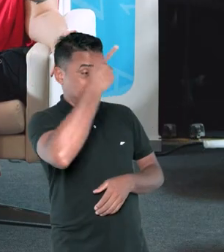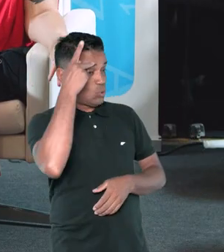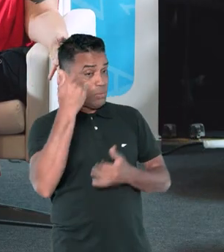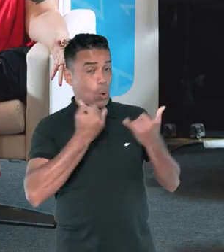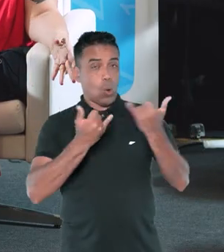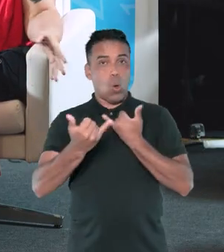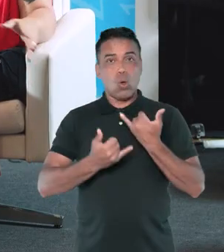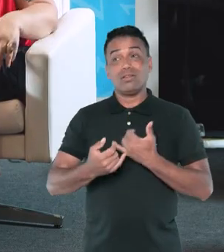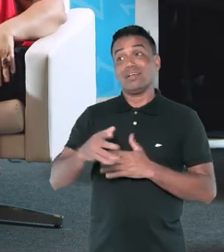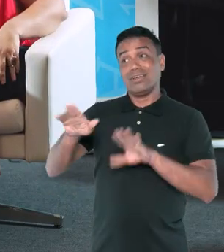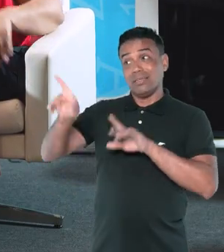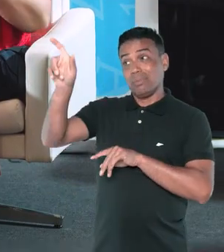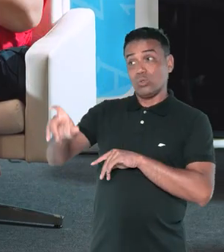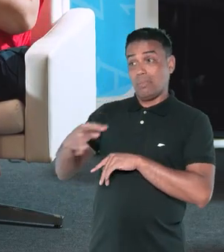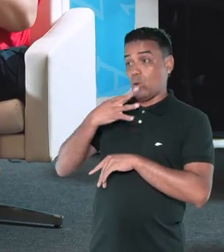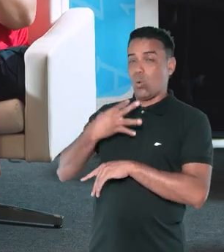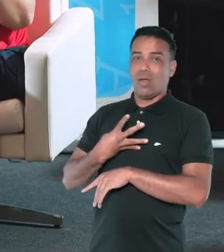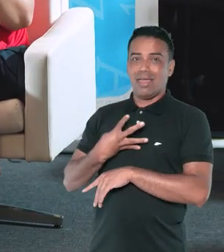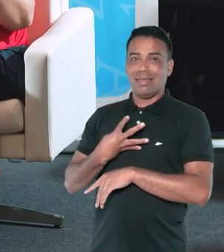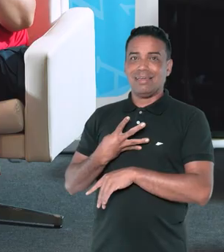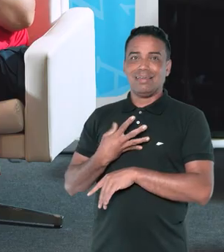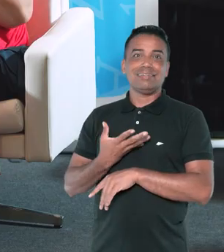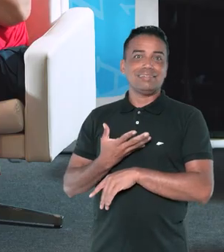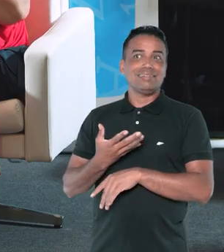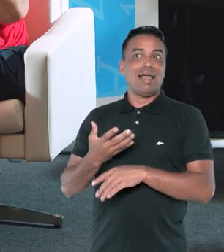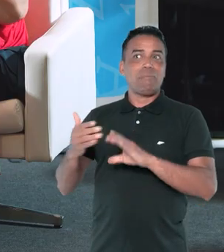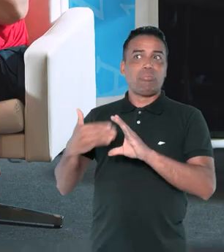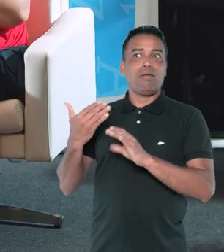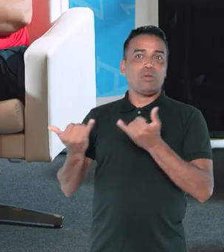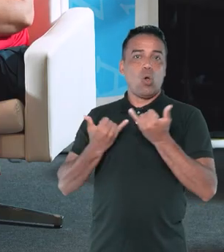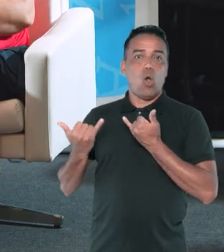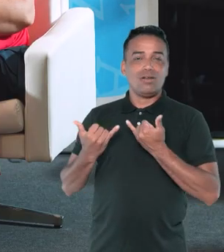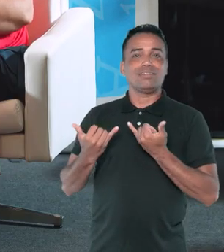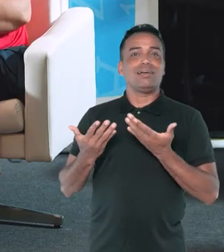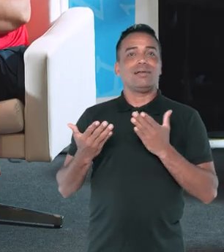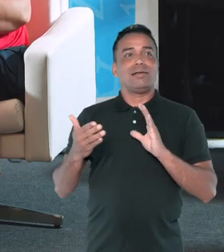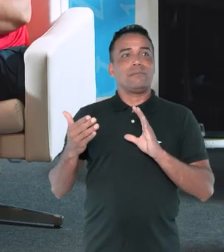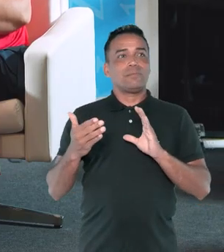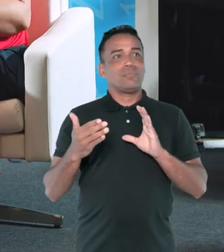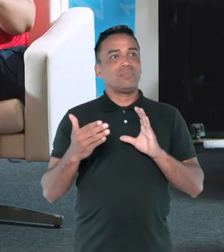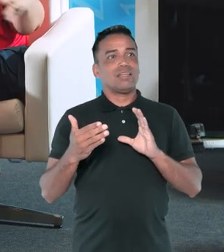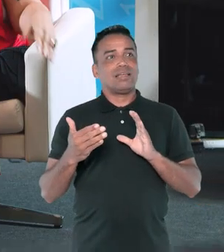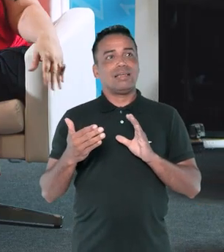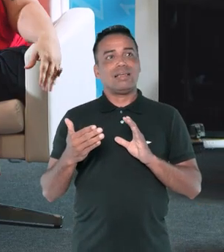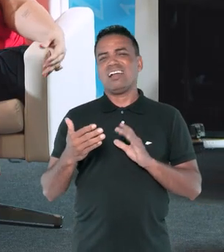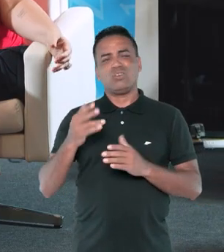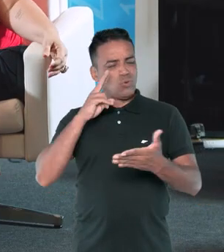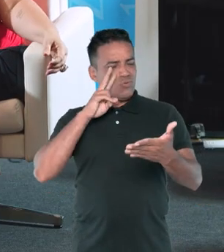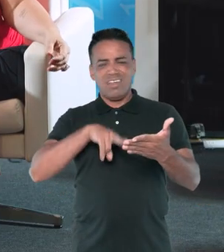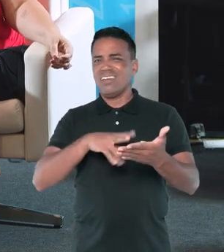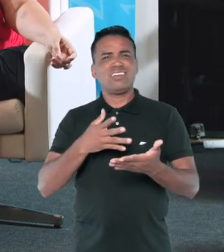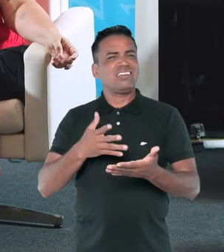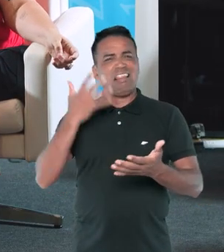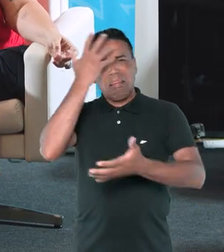que me conhece e diz, está aqui o parecer. Me manda... Eu não estou enxergando nada, estou só